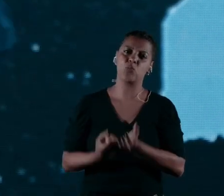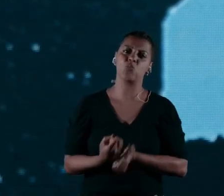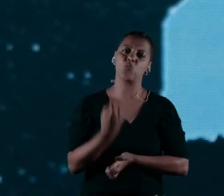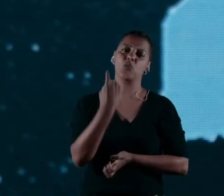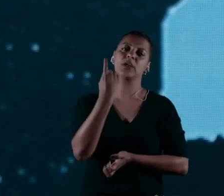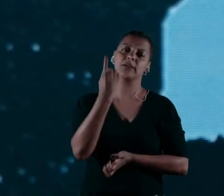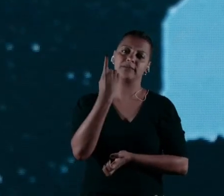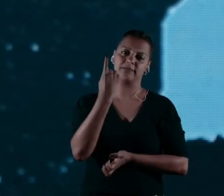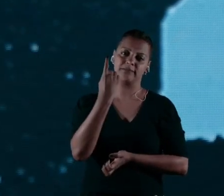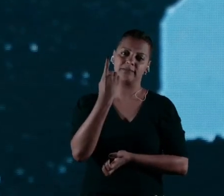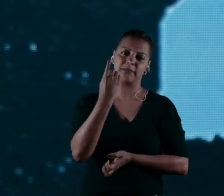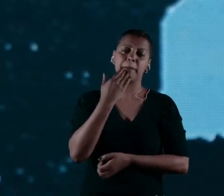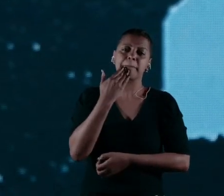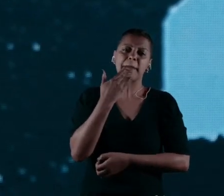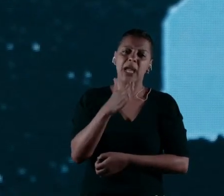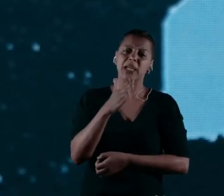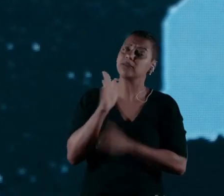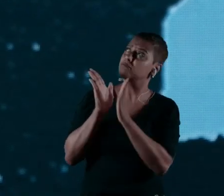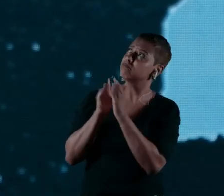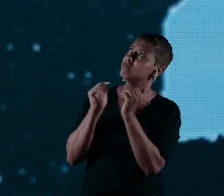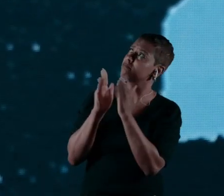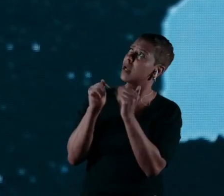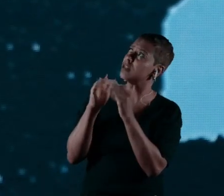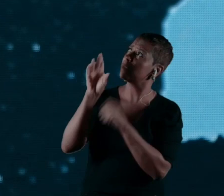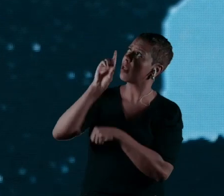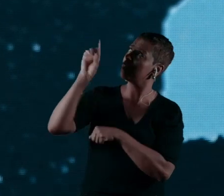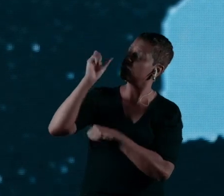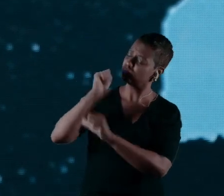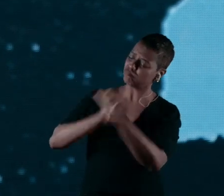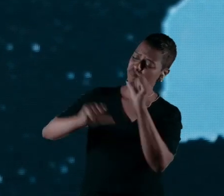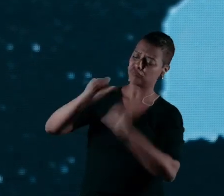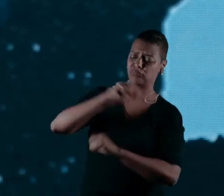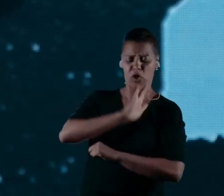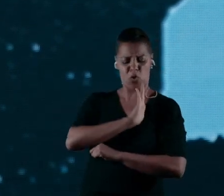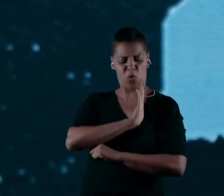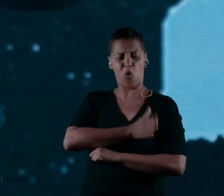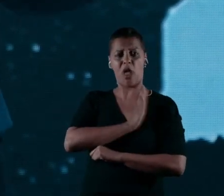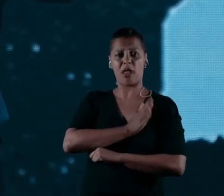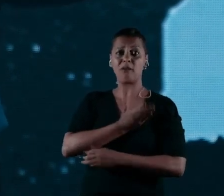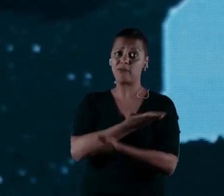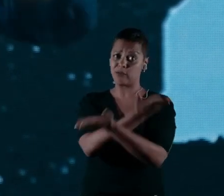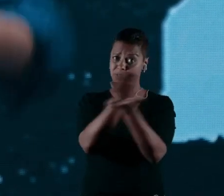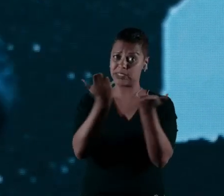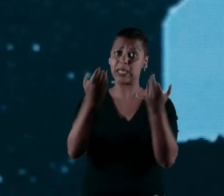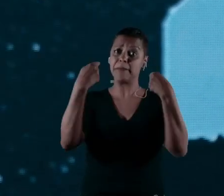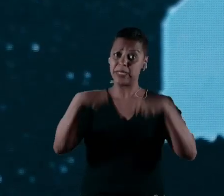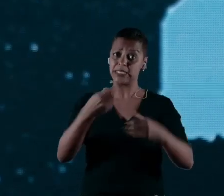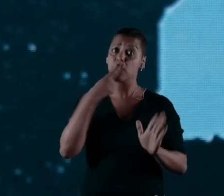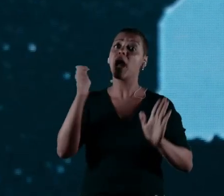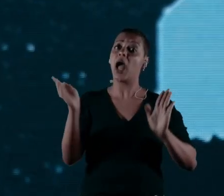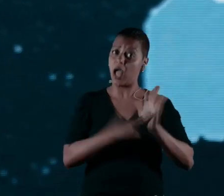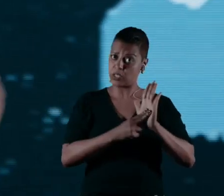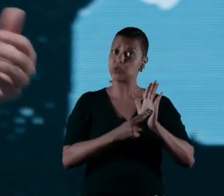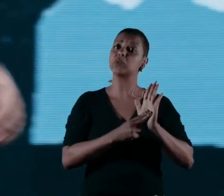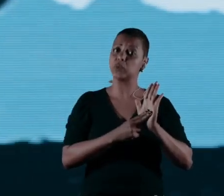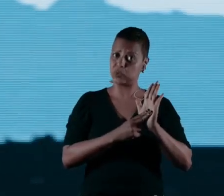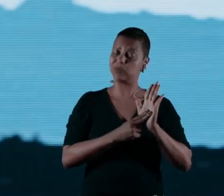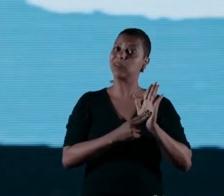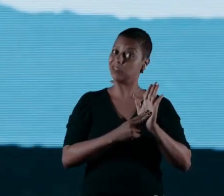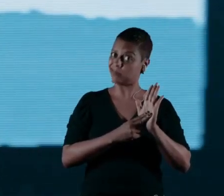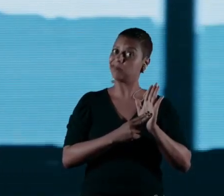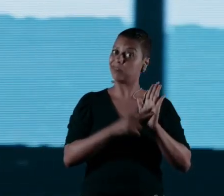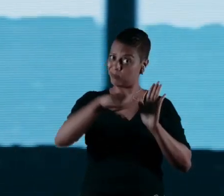Peça a Ele que Ele mude o seu coração. Seja verdadeiro com você, reconheça as suas próprias limitações e